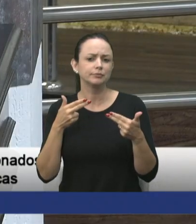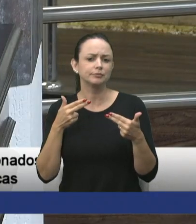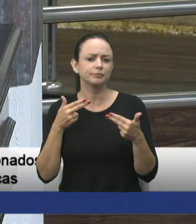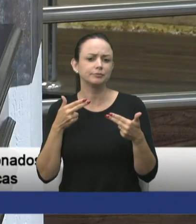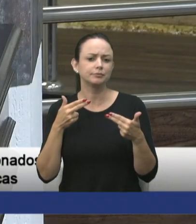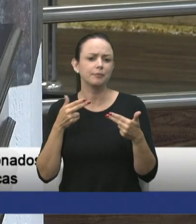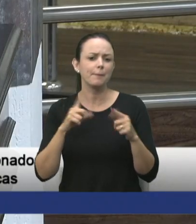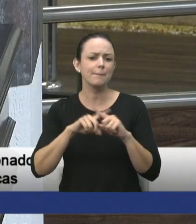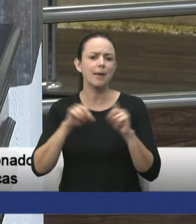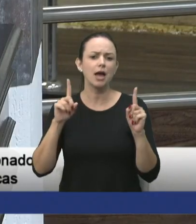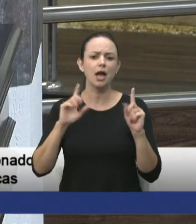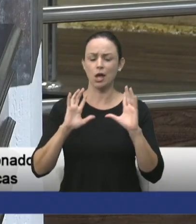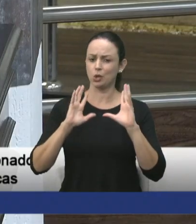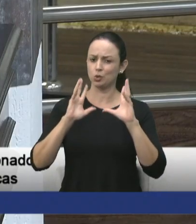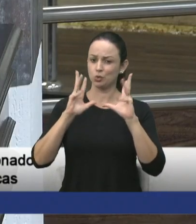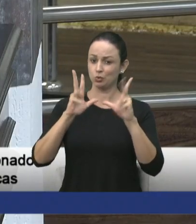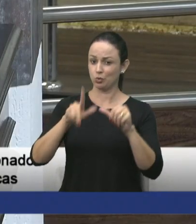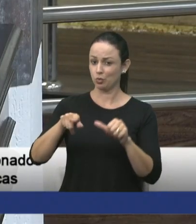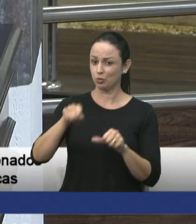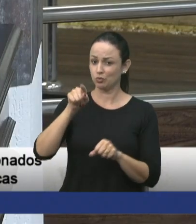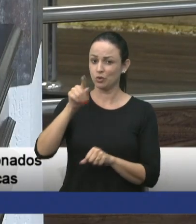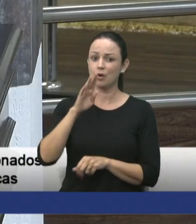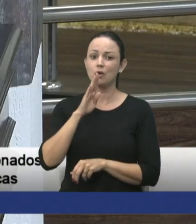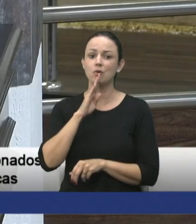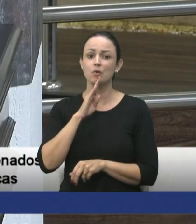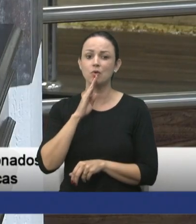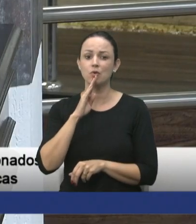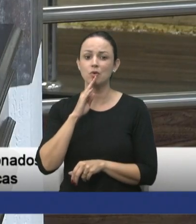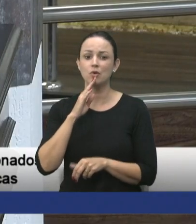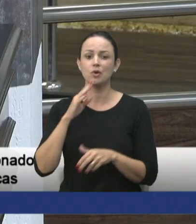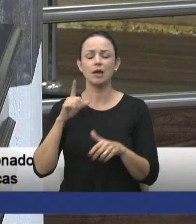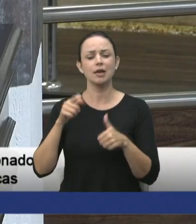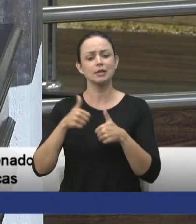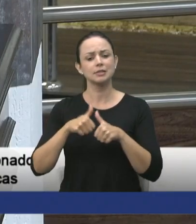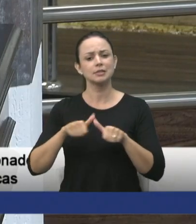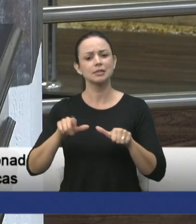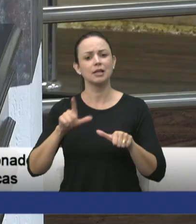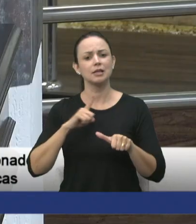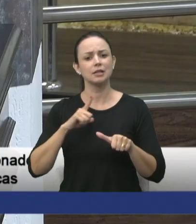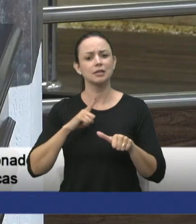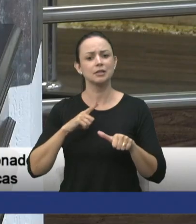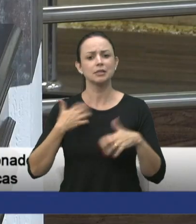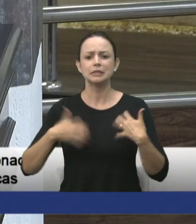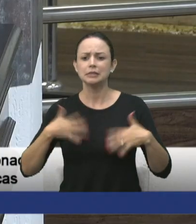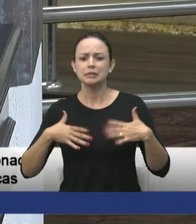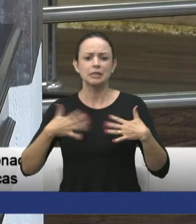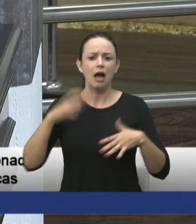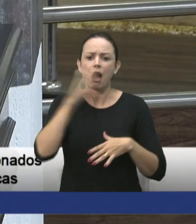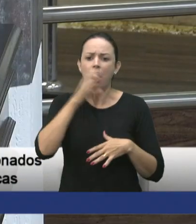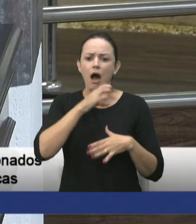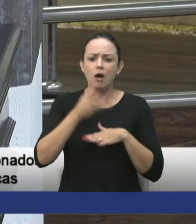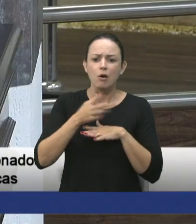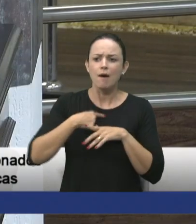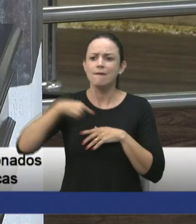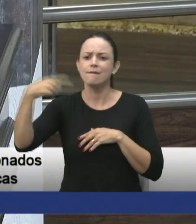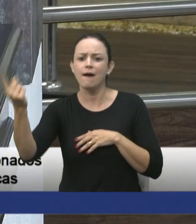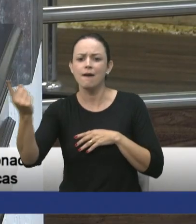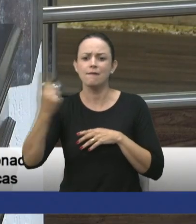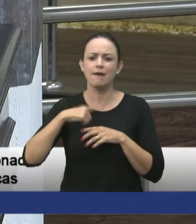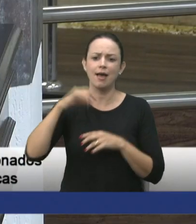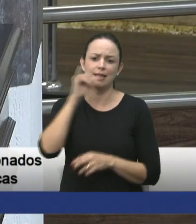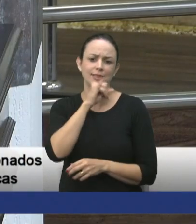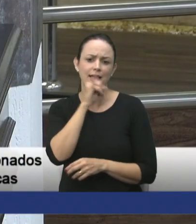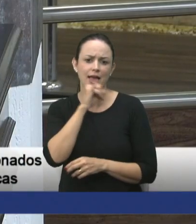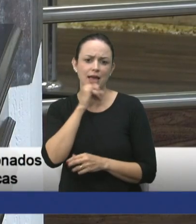todo mundo que você conhece está na agitação de ir e vir da Itália. Todos